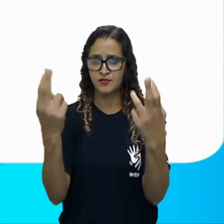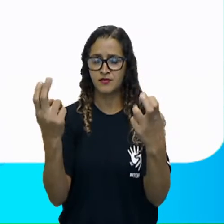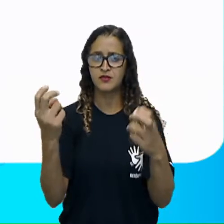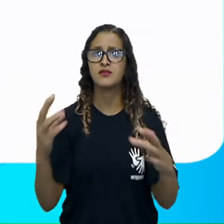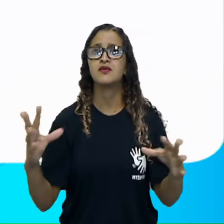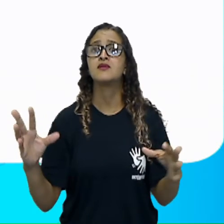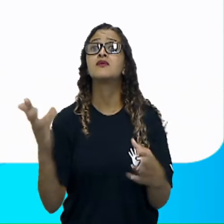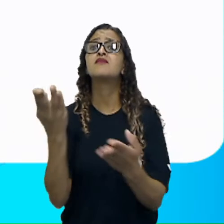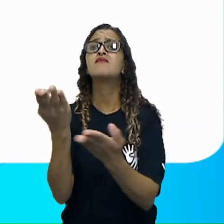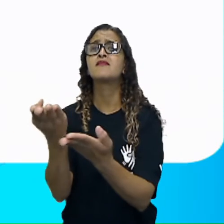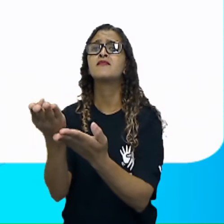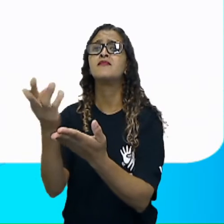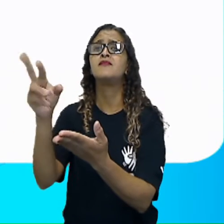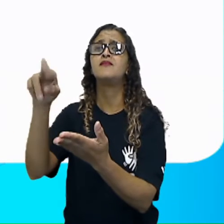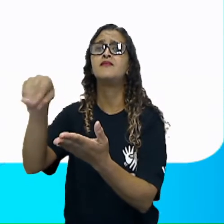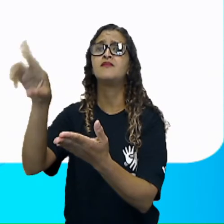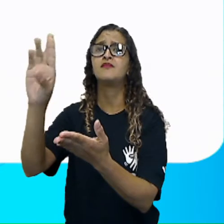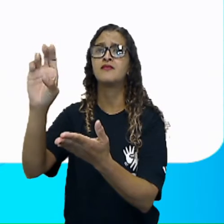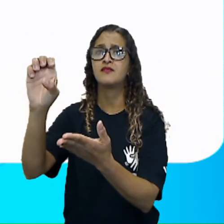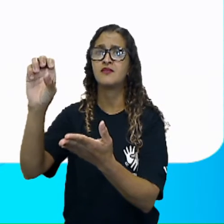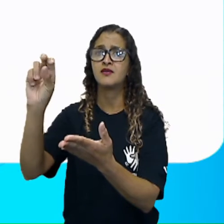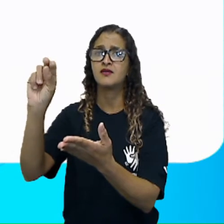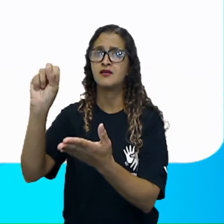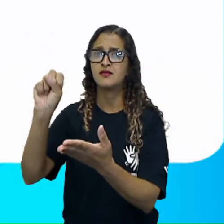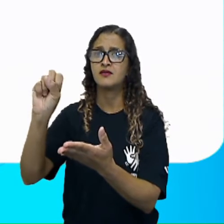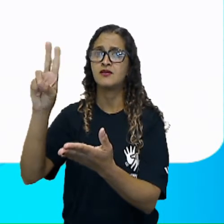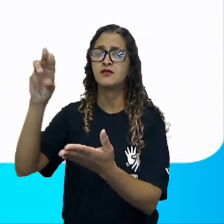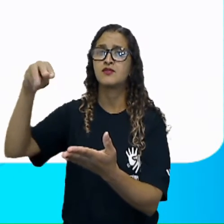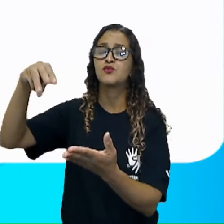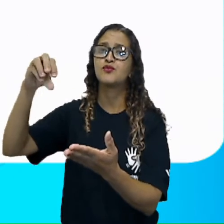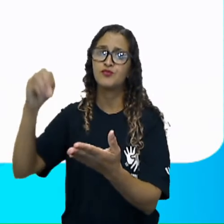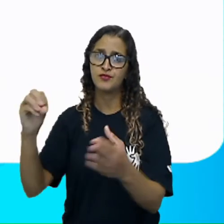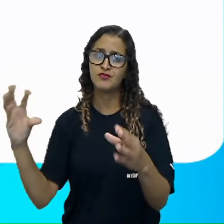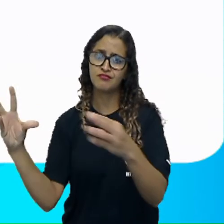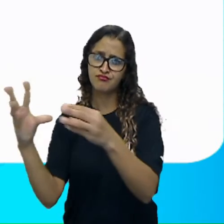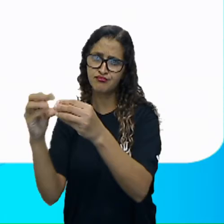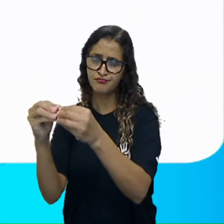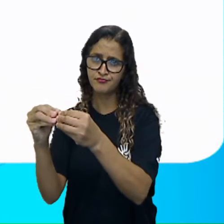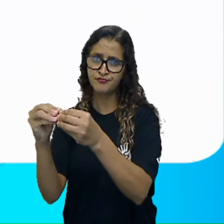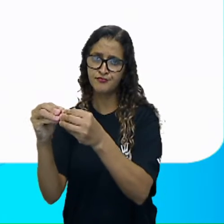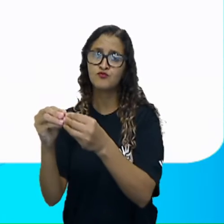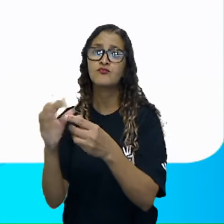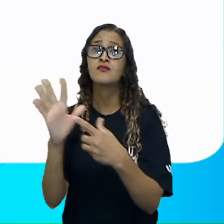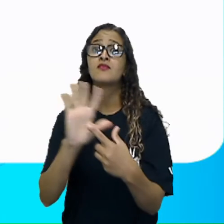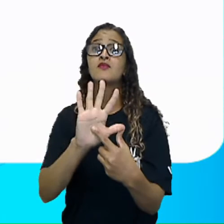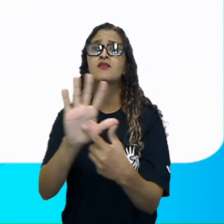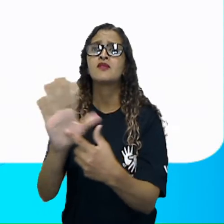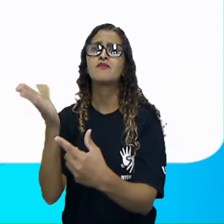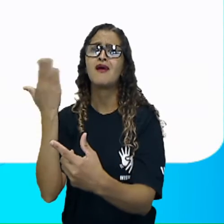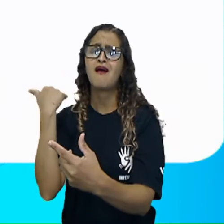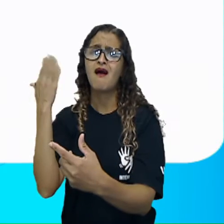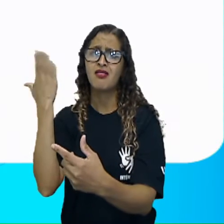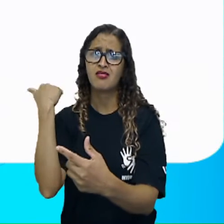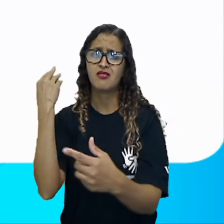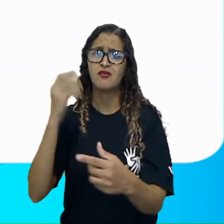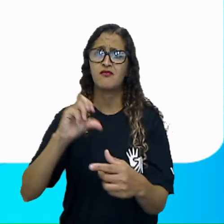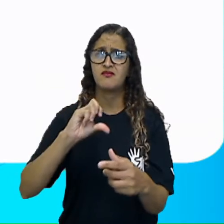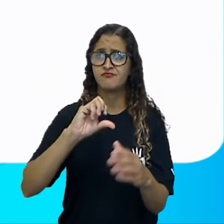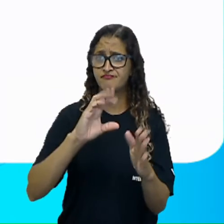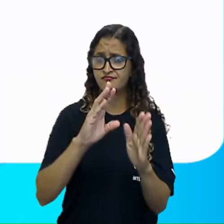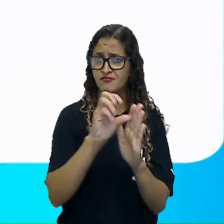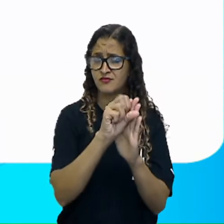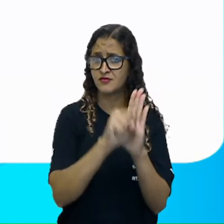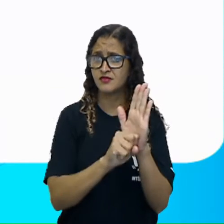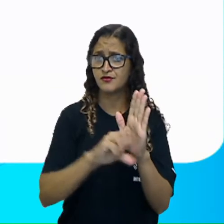Qual que é a diferença da resenha e do resumo? O resumo ganhou destaque no século